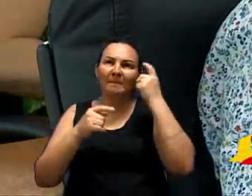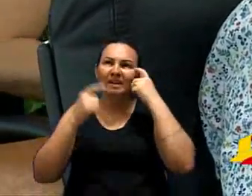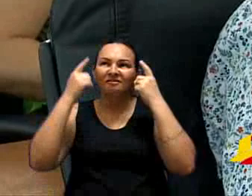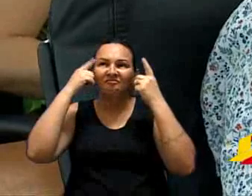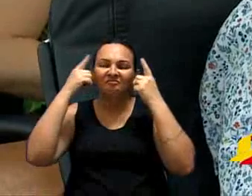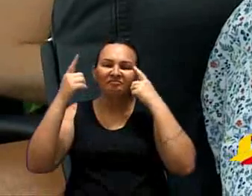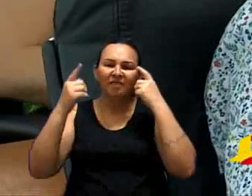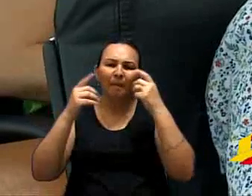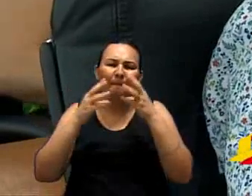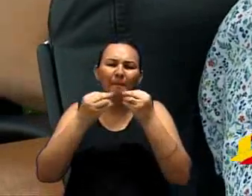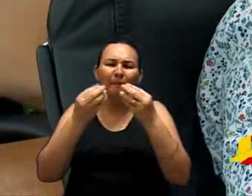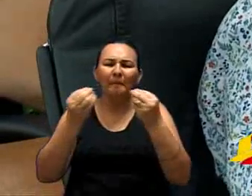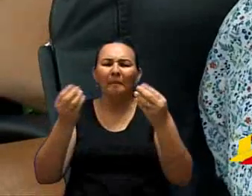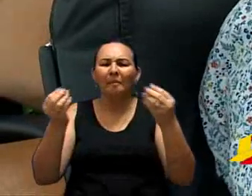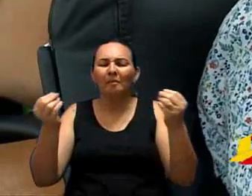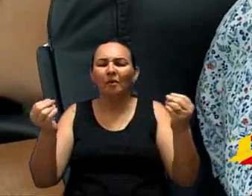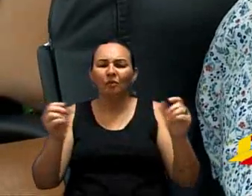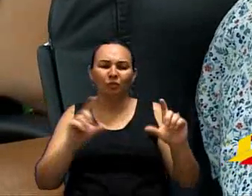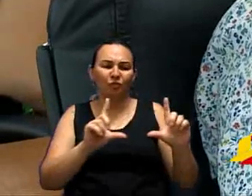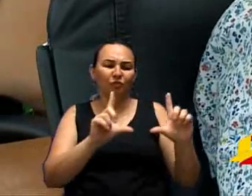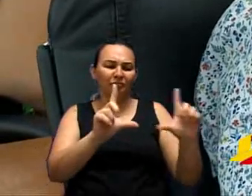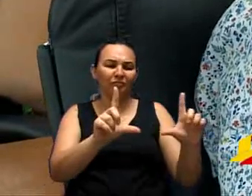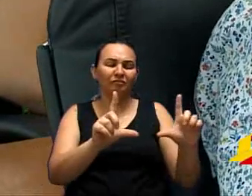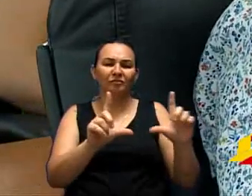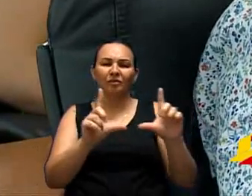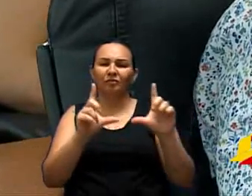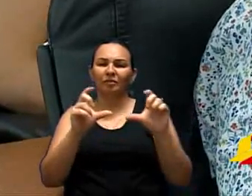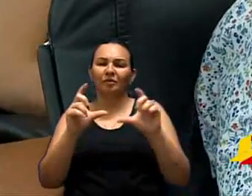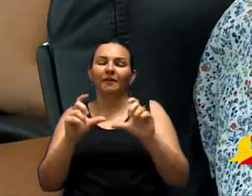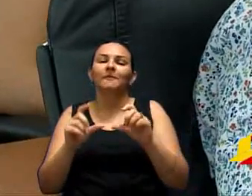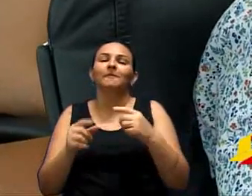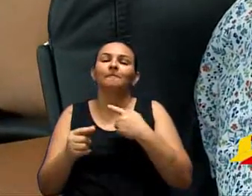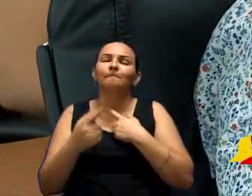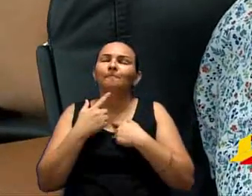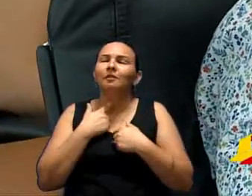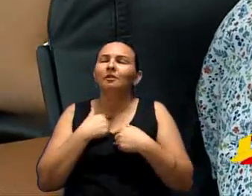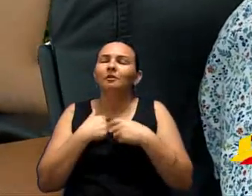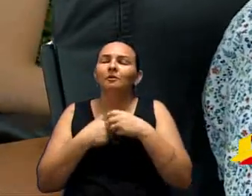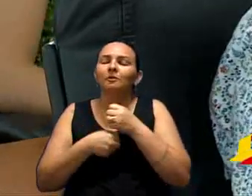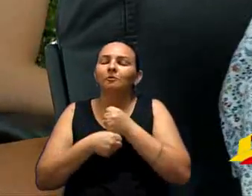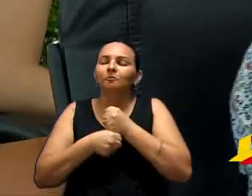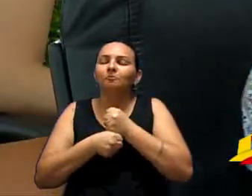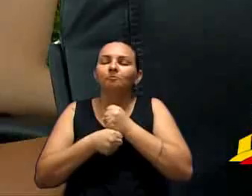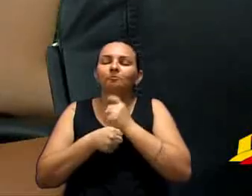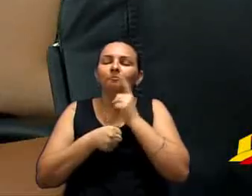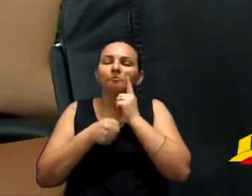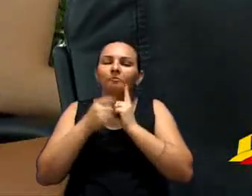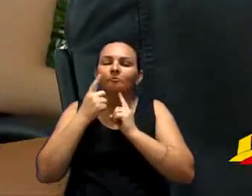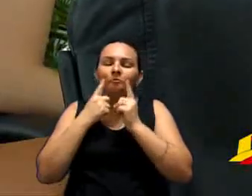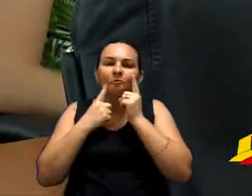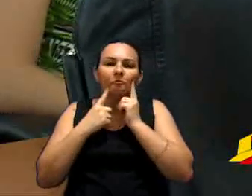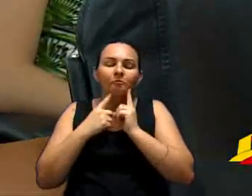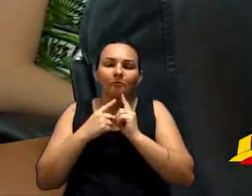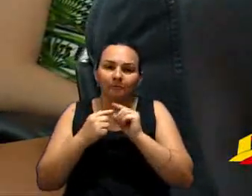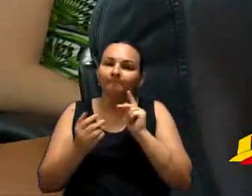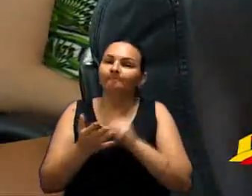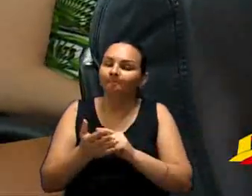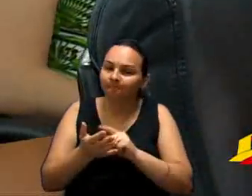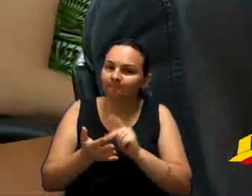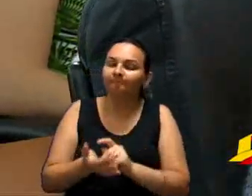milhares de milhões de imagens relacionadas à vontade de chorar essa é a questão é se é